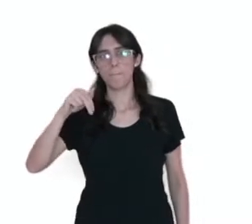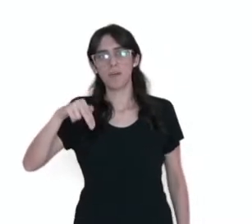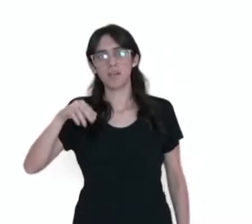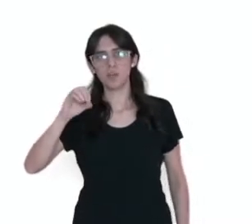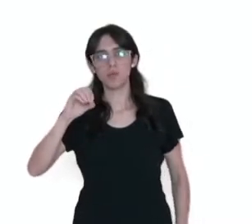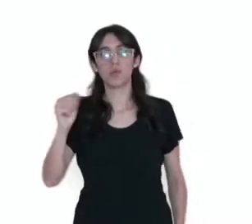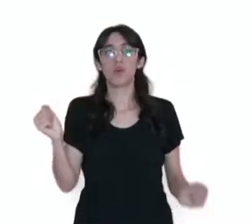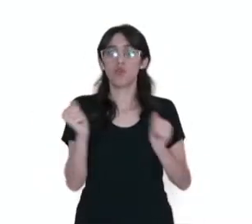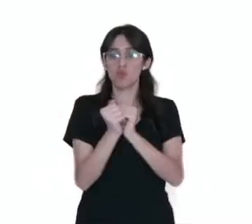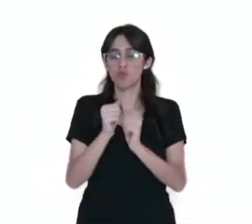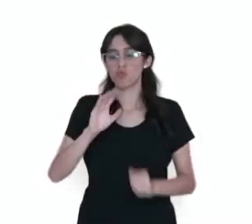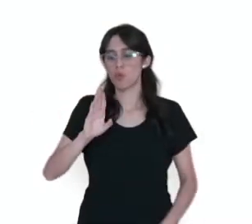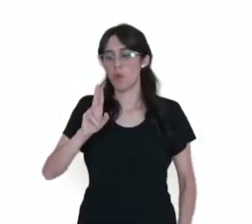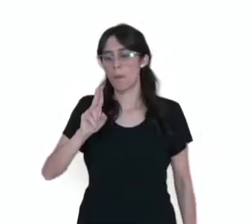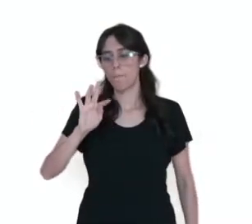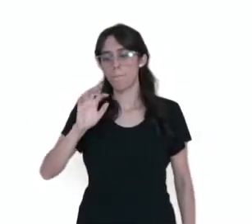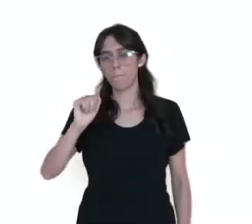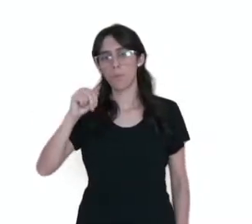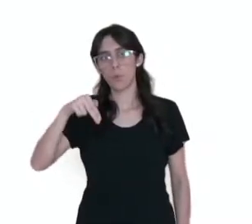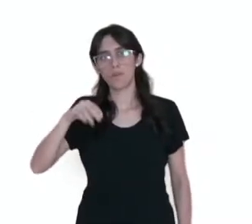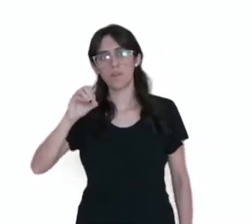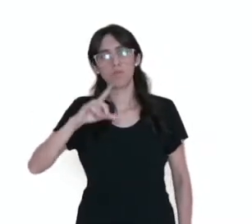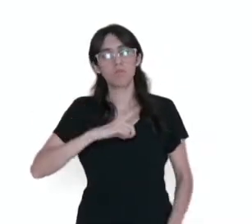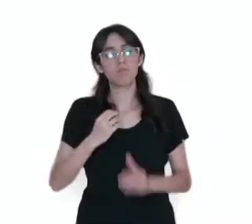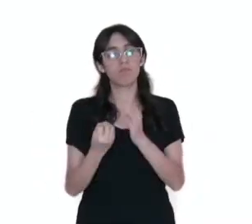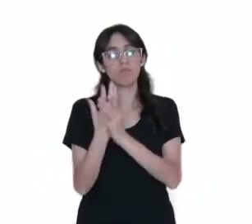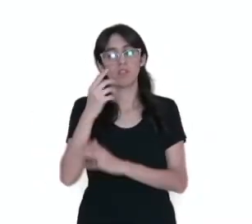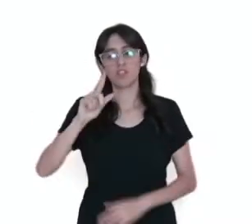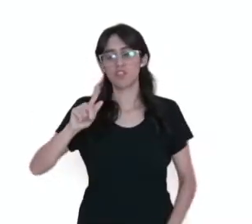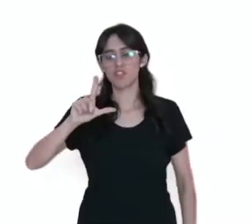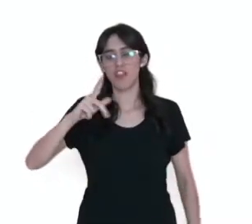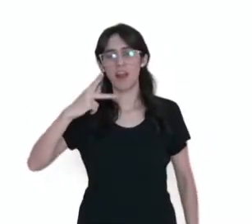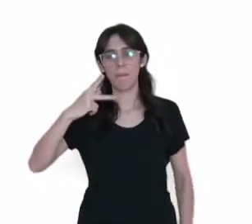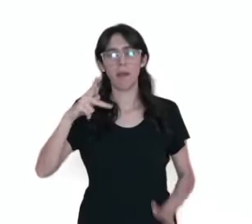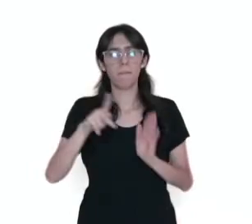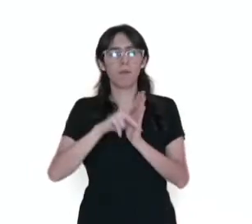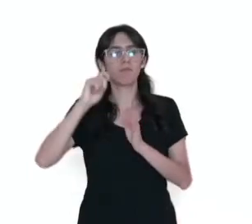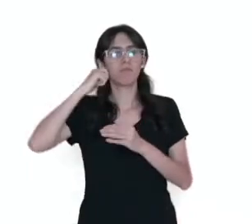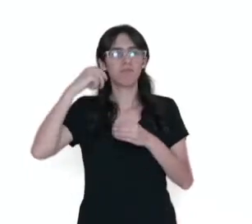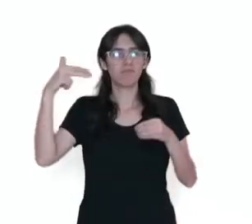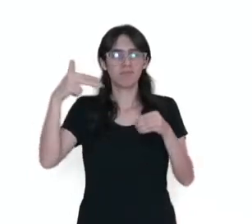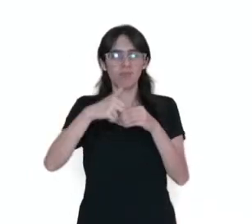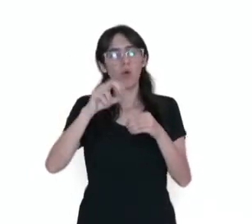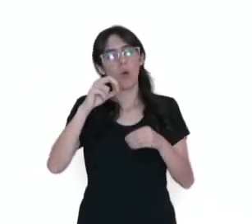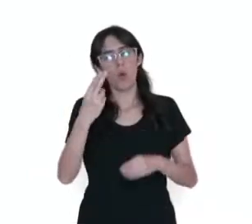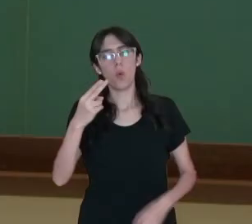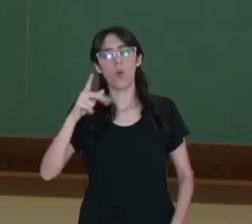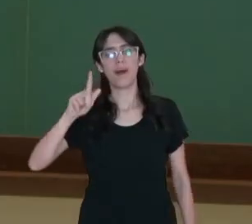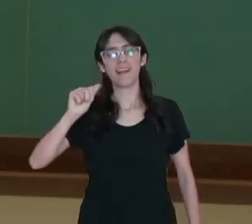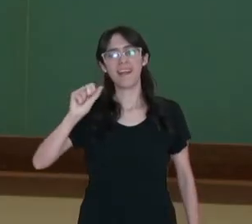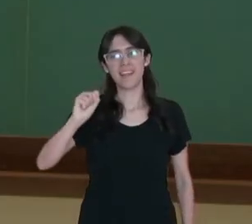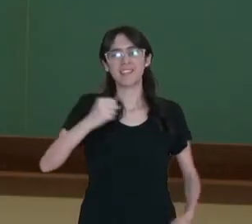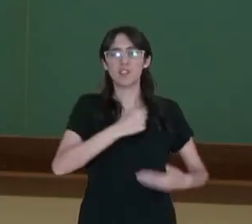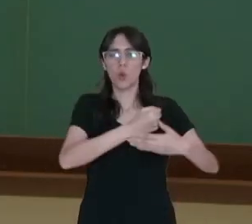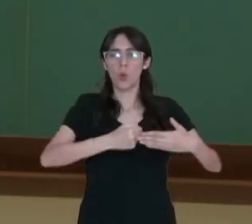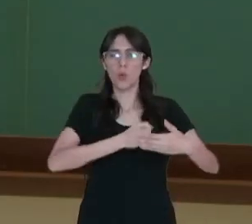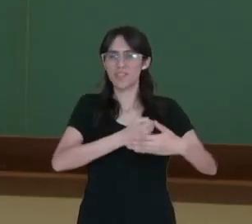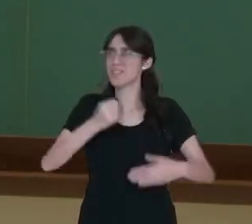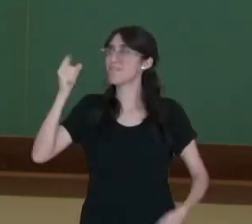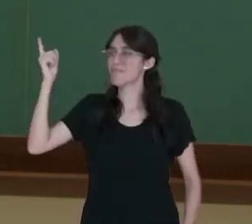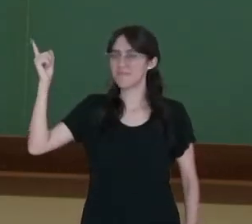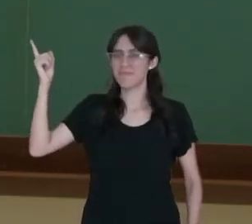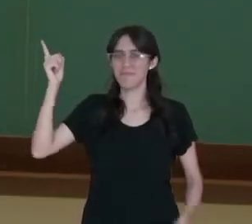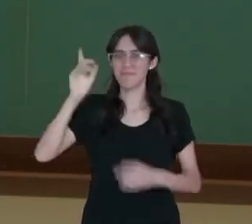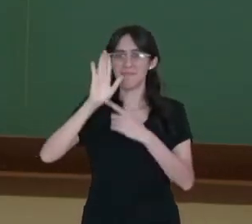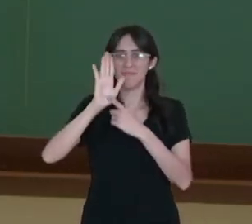são os constituintes do GLP, que é o gás liquefeito de petróleo ou gás de cozinha, conforme a gente está mostrando na imagem aqui.